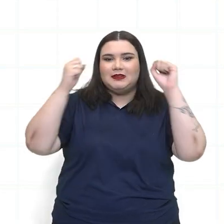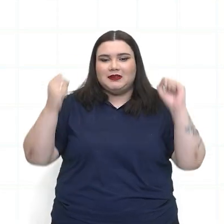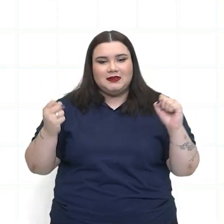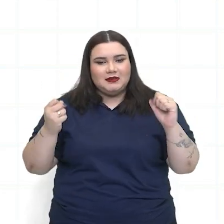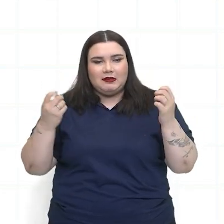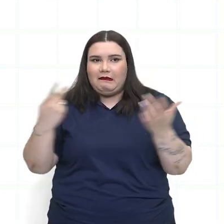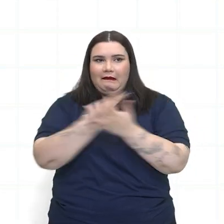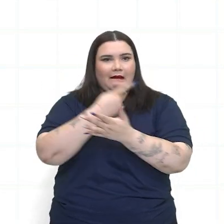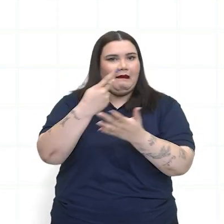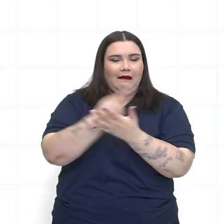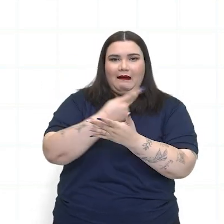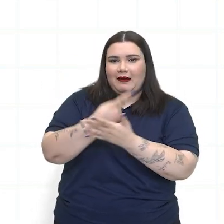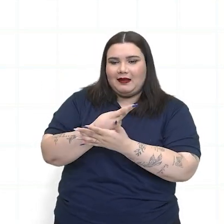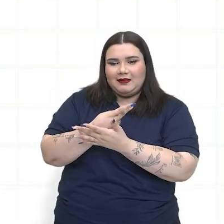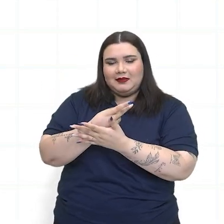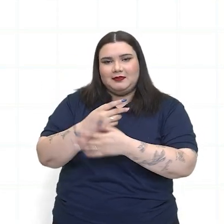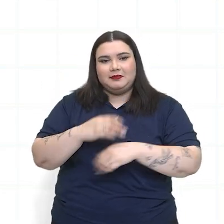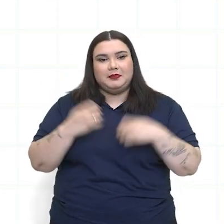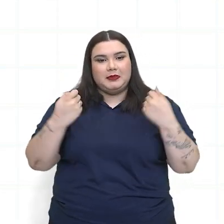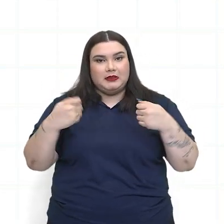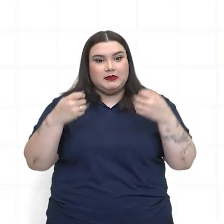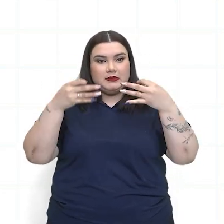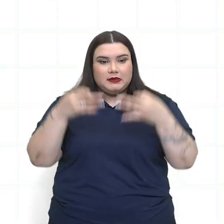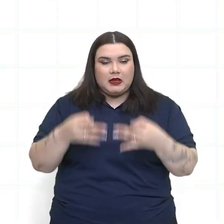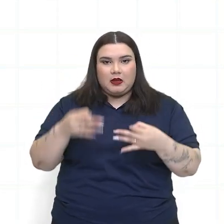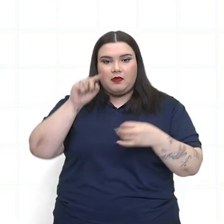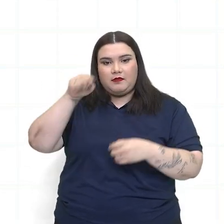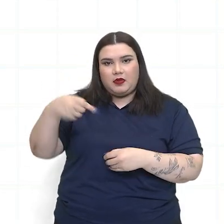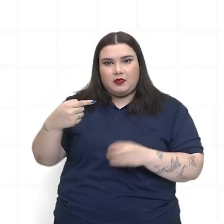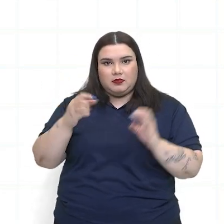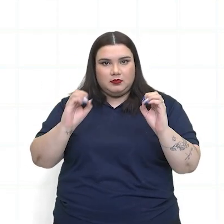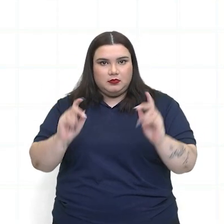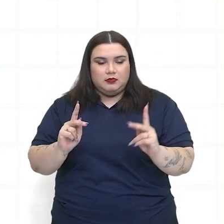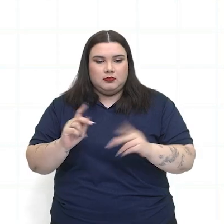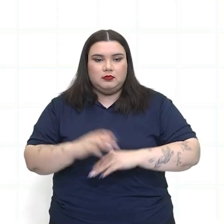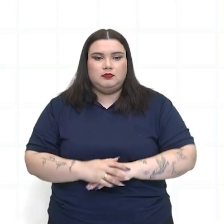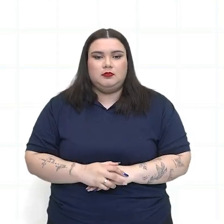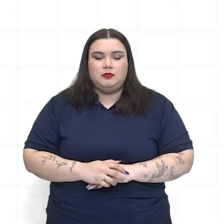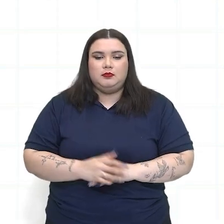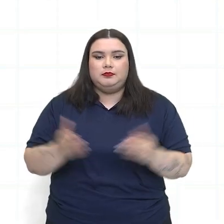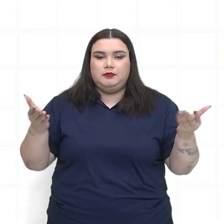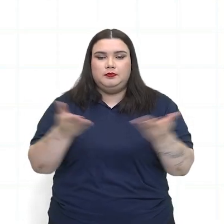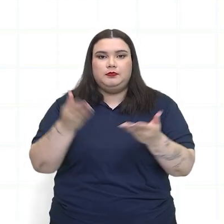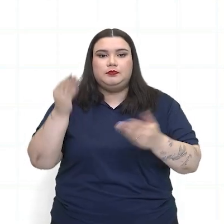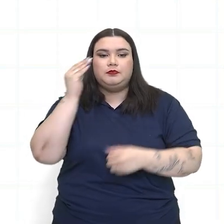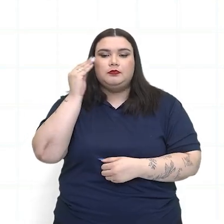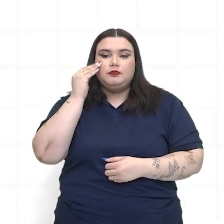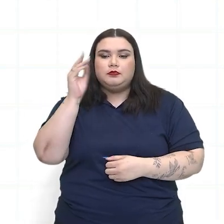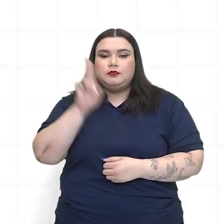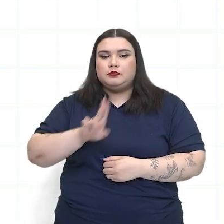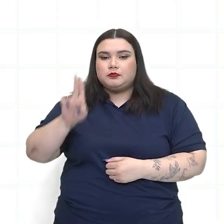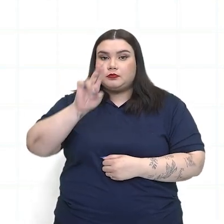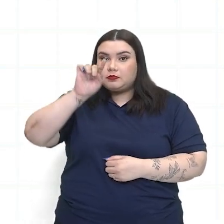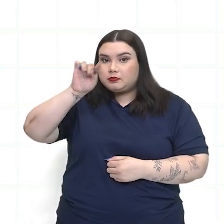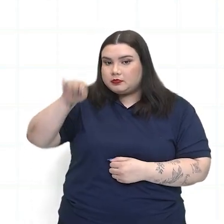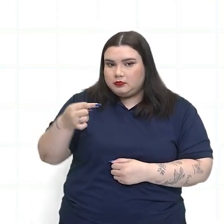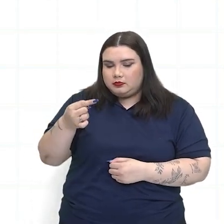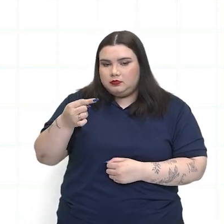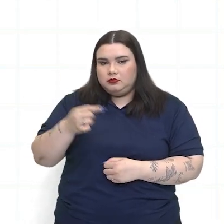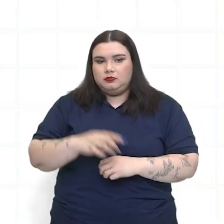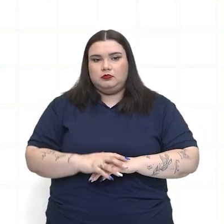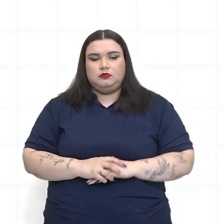Uso incorreto. Vamos pontuar isso corretamente, certo? Vamos verificar agora com o uso da